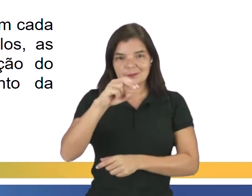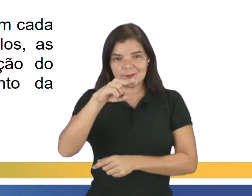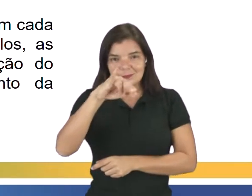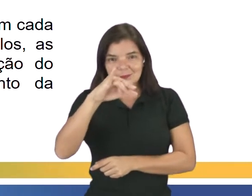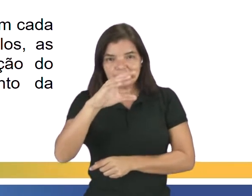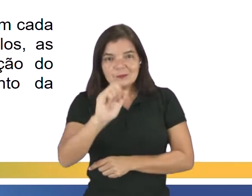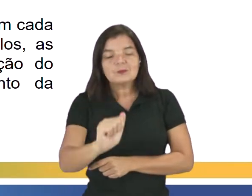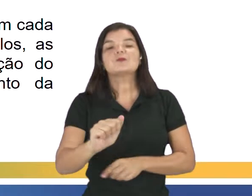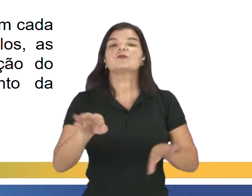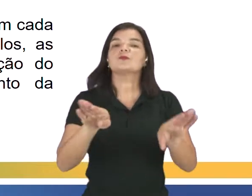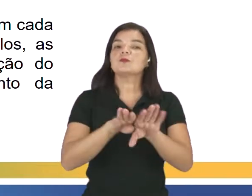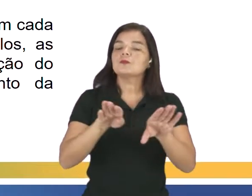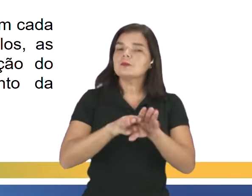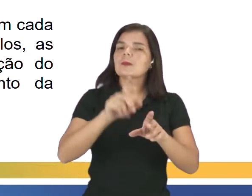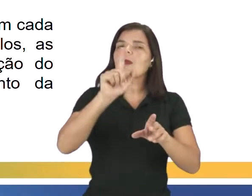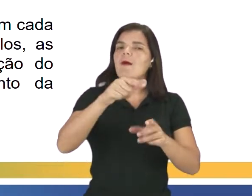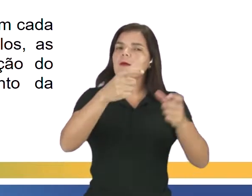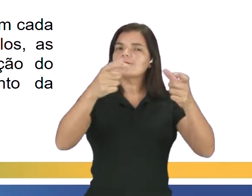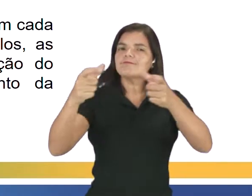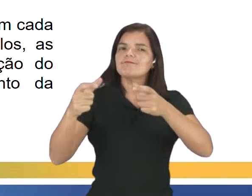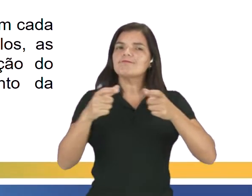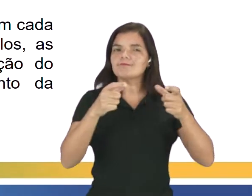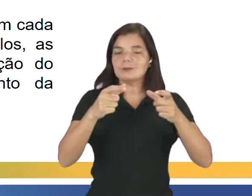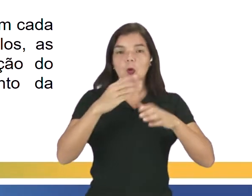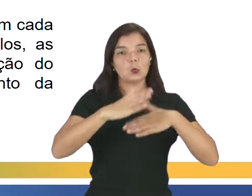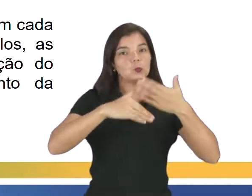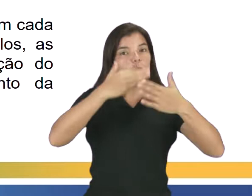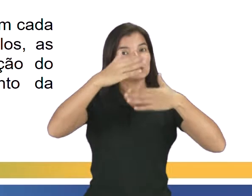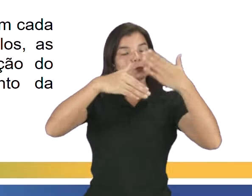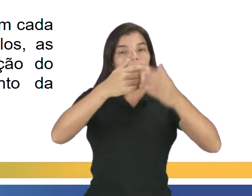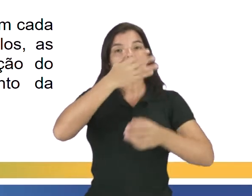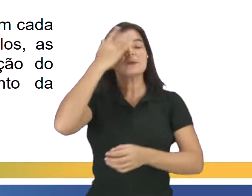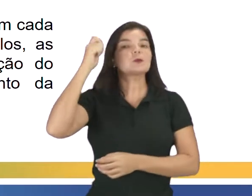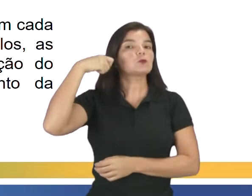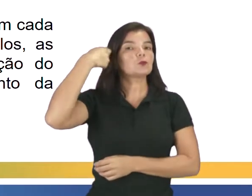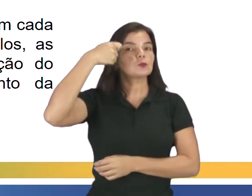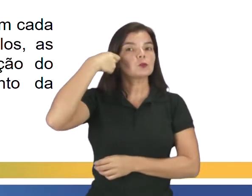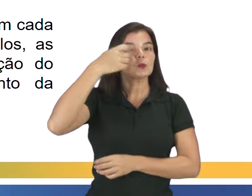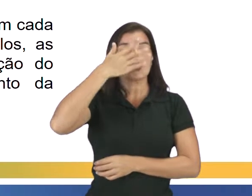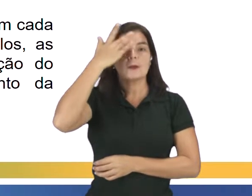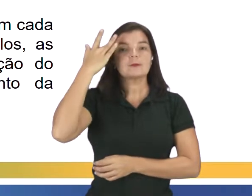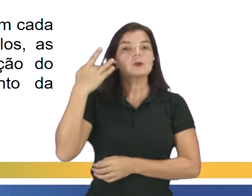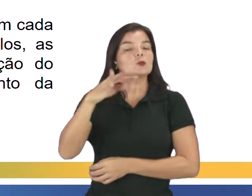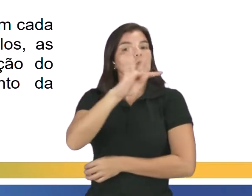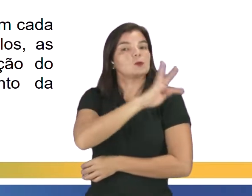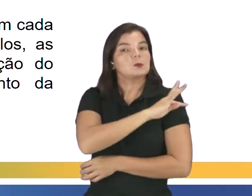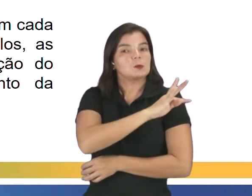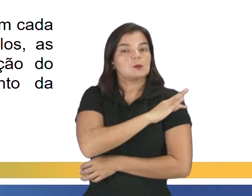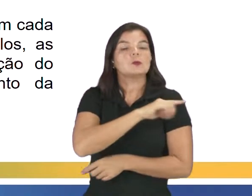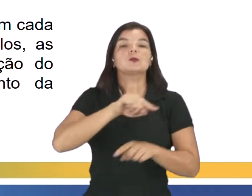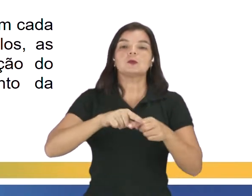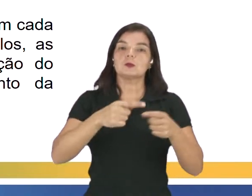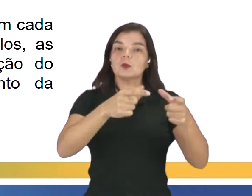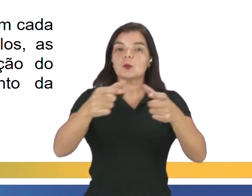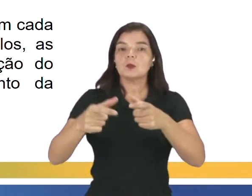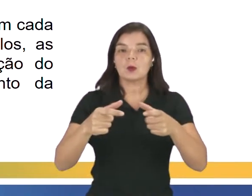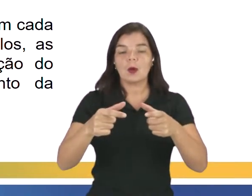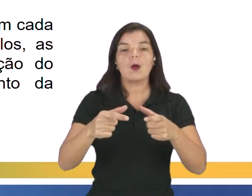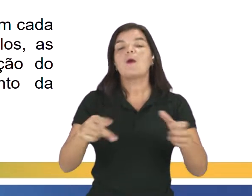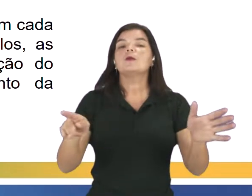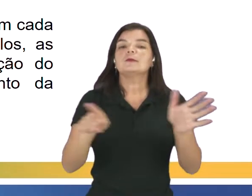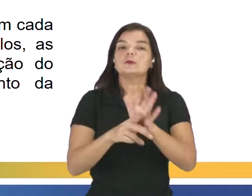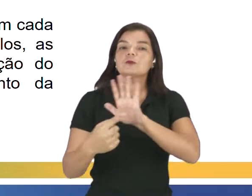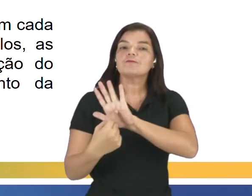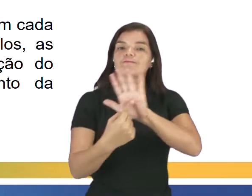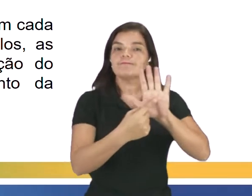espaço cênico, que é o lugar no qual evoluem os atores e o pessoal técnico, a área de representação